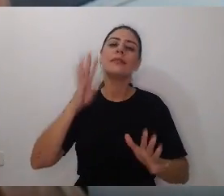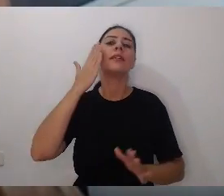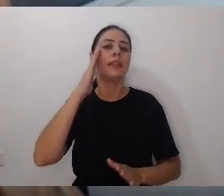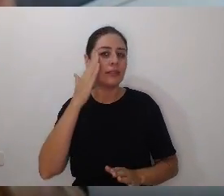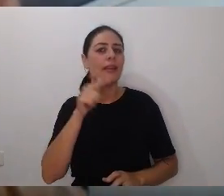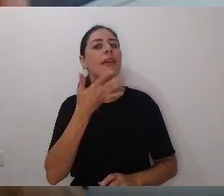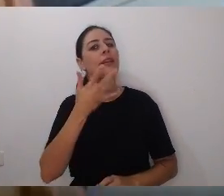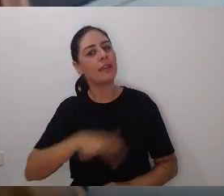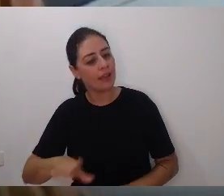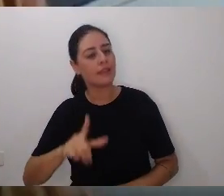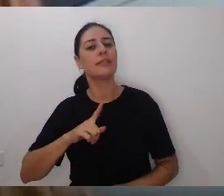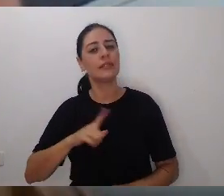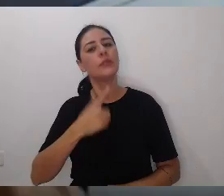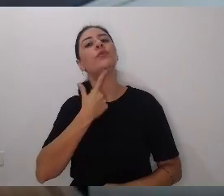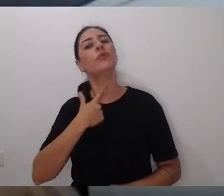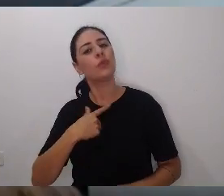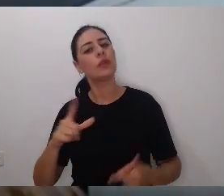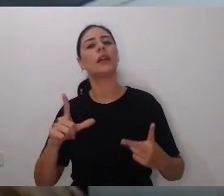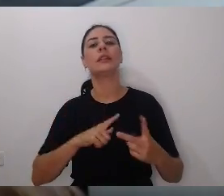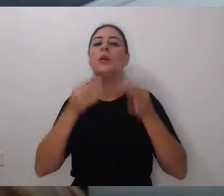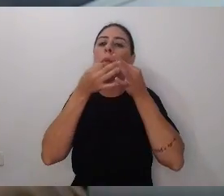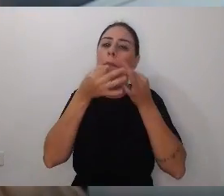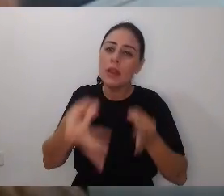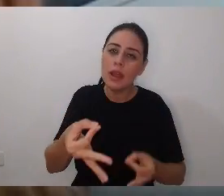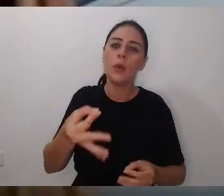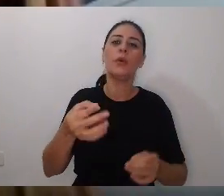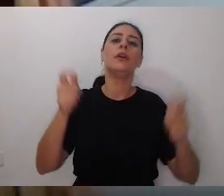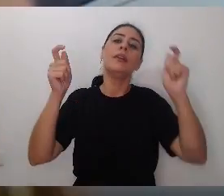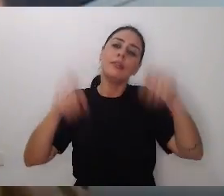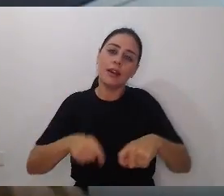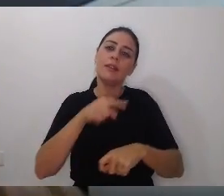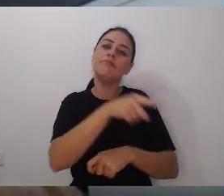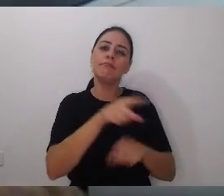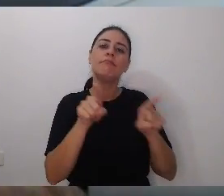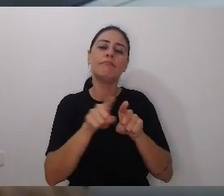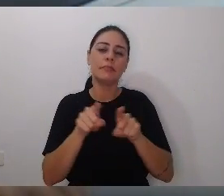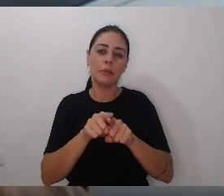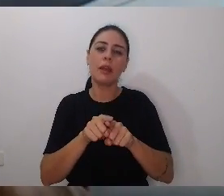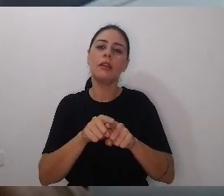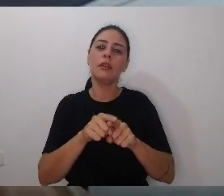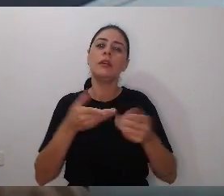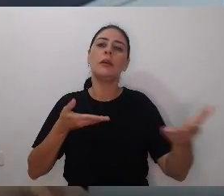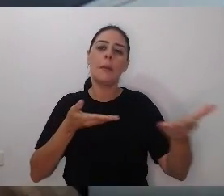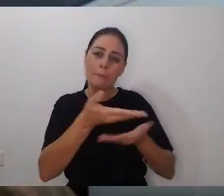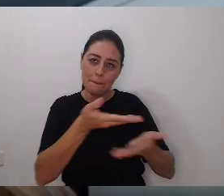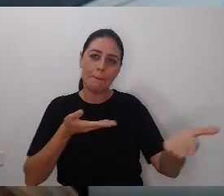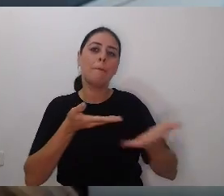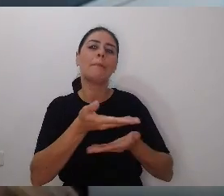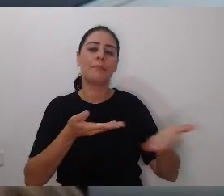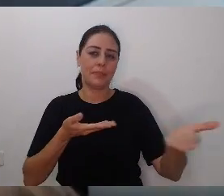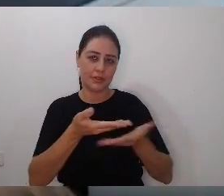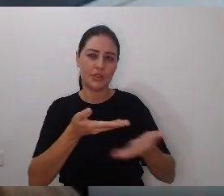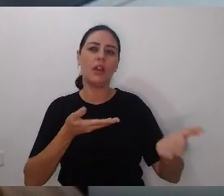infantil, que não é a criança fazer o que quer, do jeito que quer e na hora que ela quer, mas é entender que essa